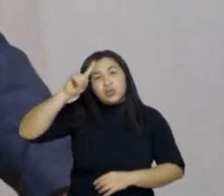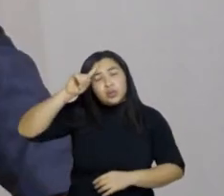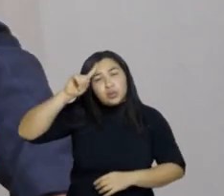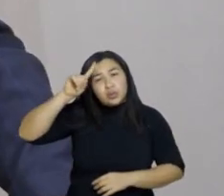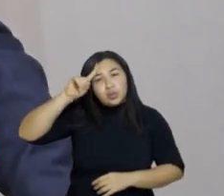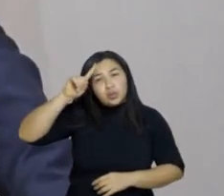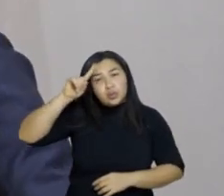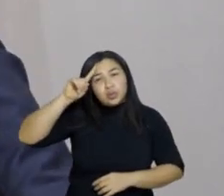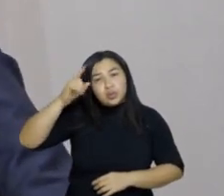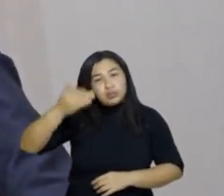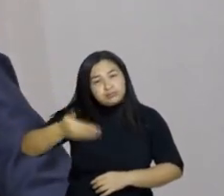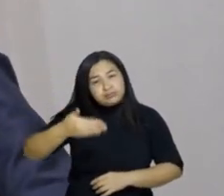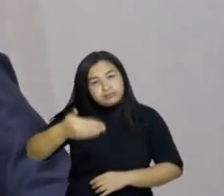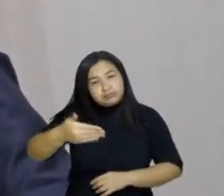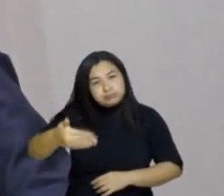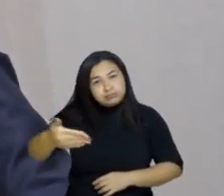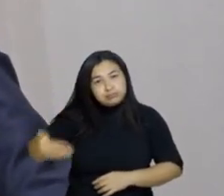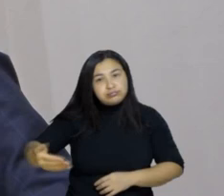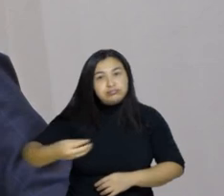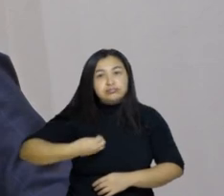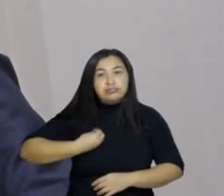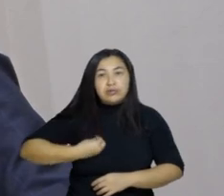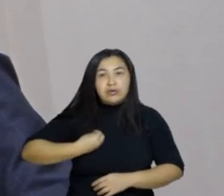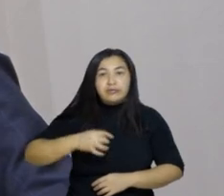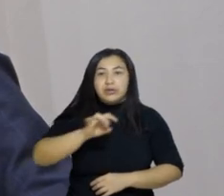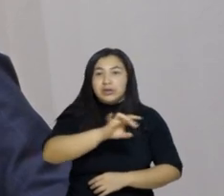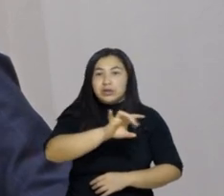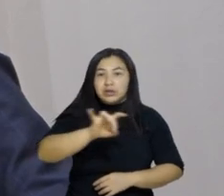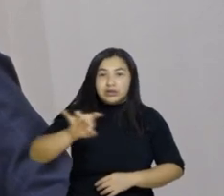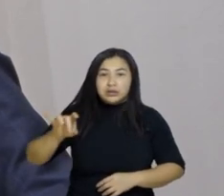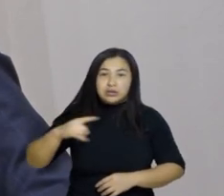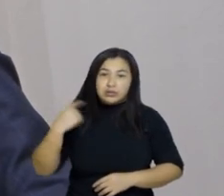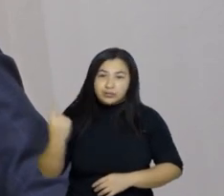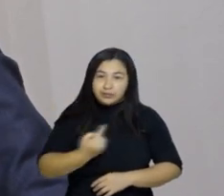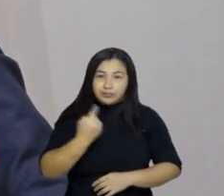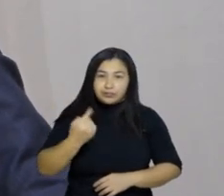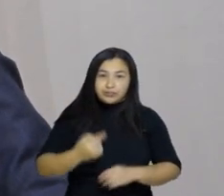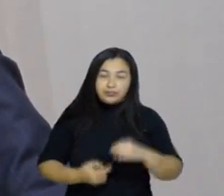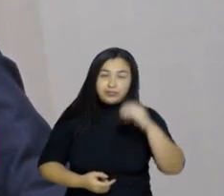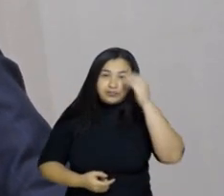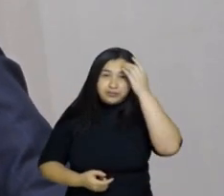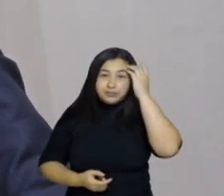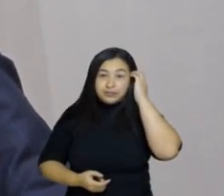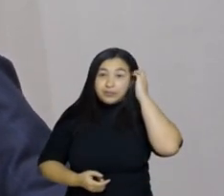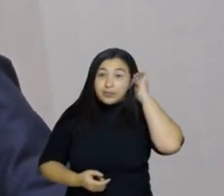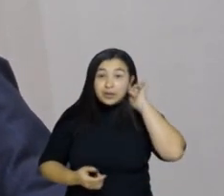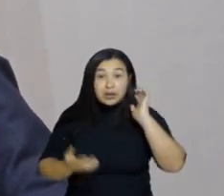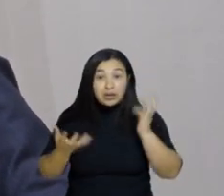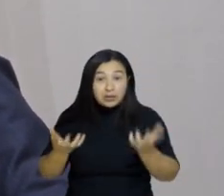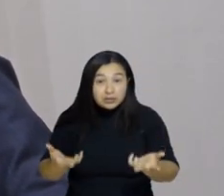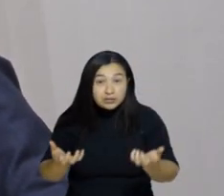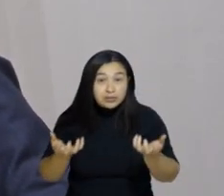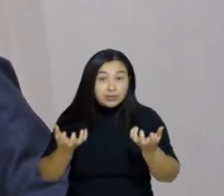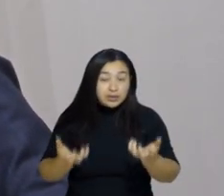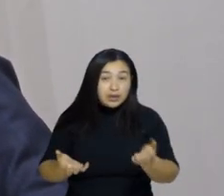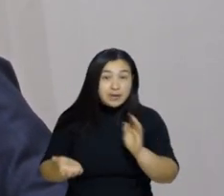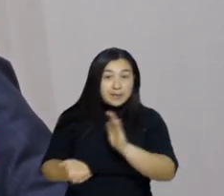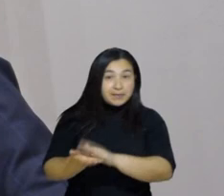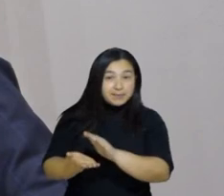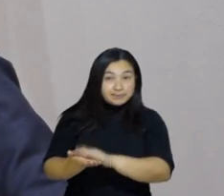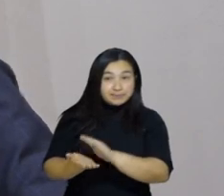da caminhada e da vida de cada um e de cada uma de nós, né? Então, quero aqui parabenizar